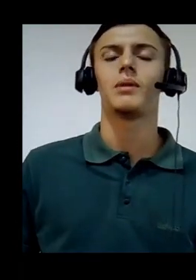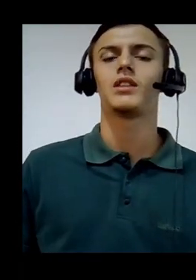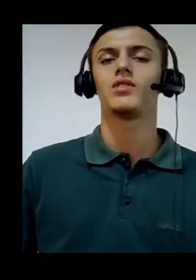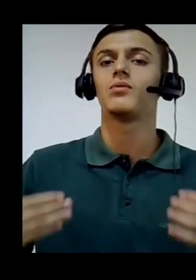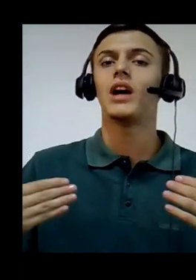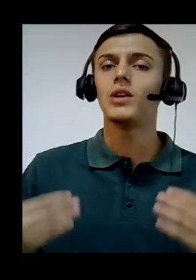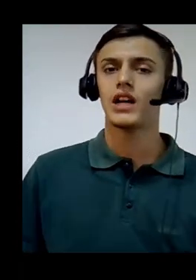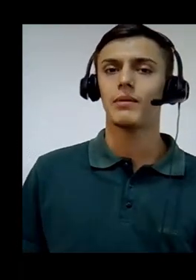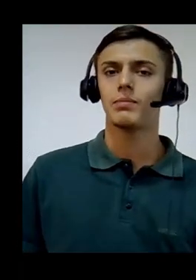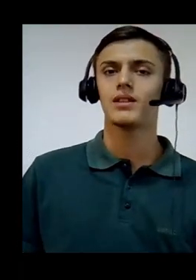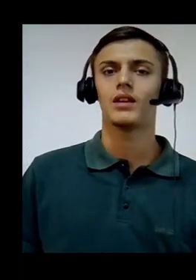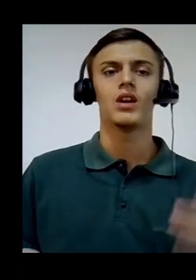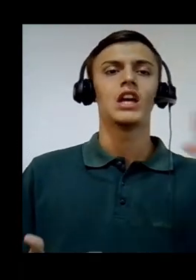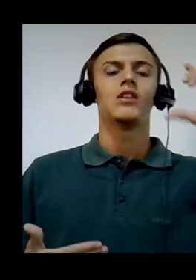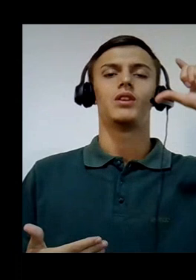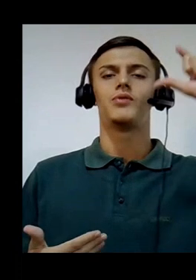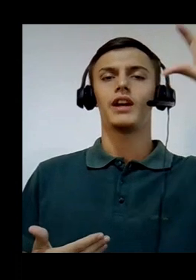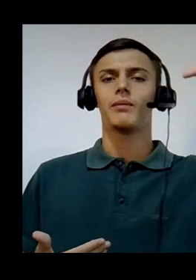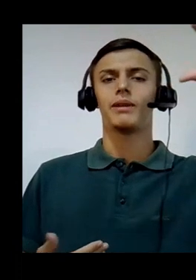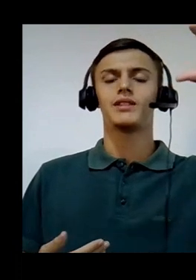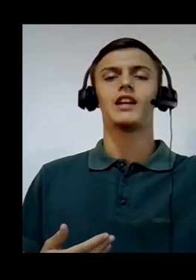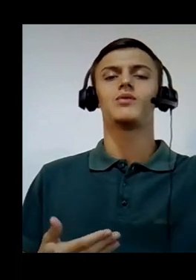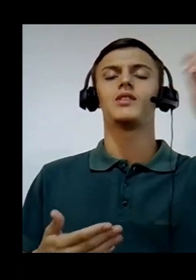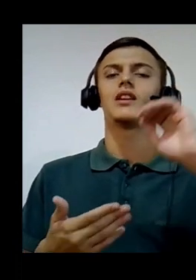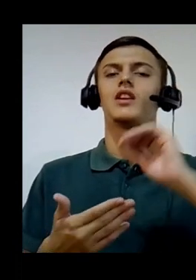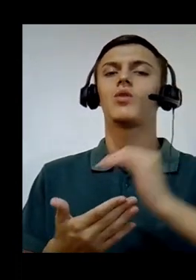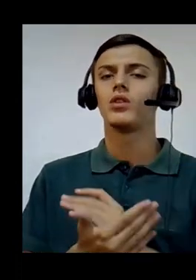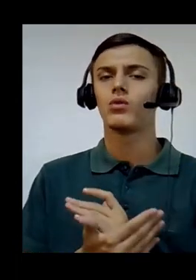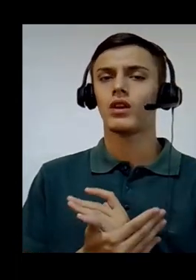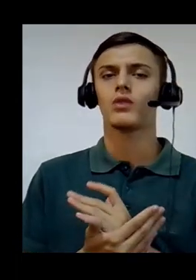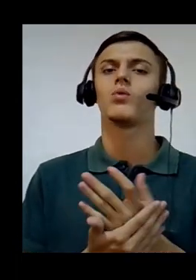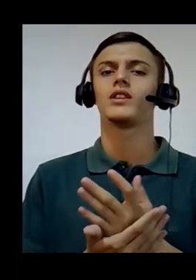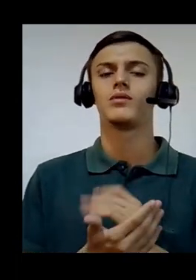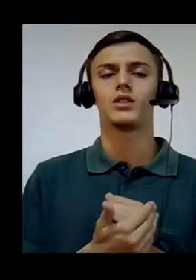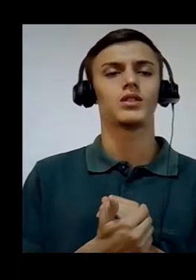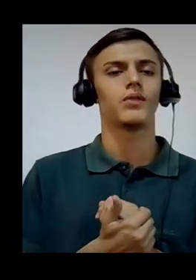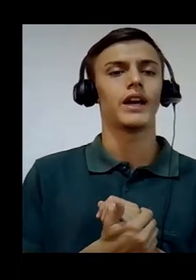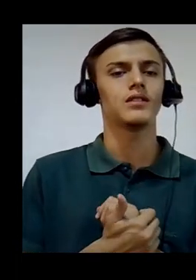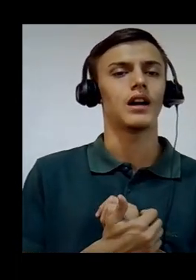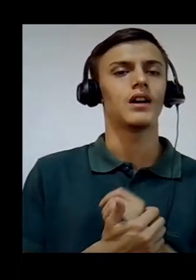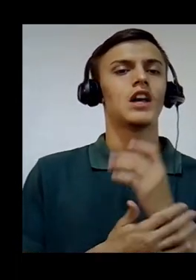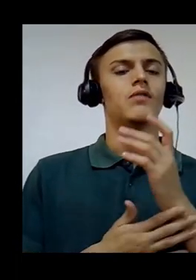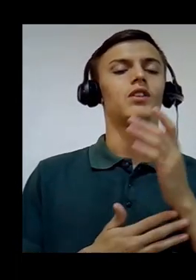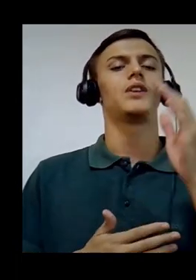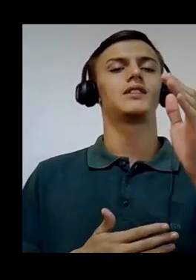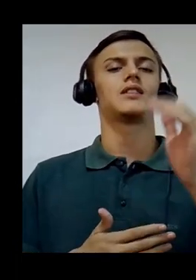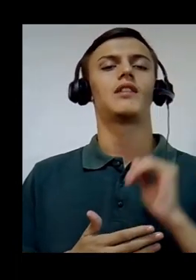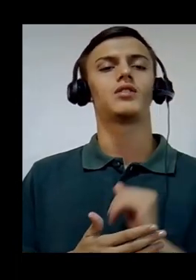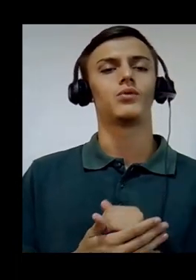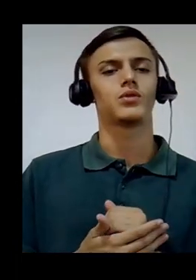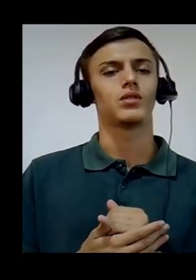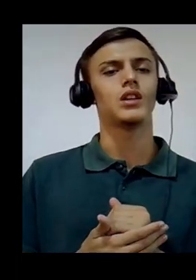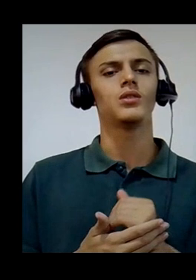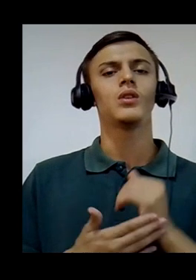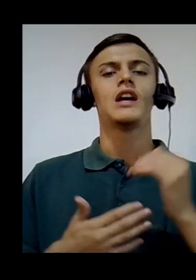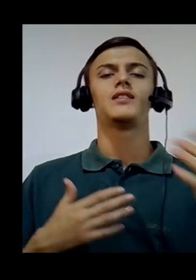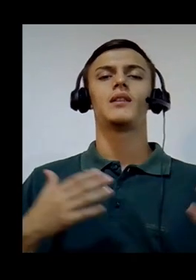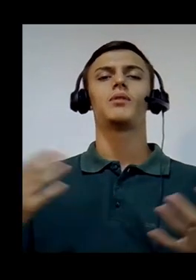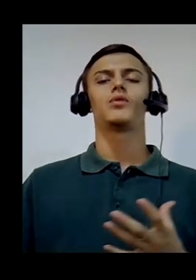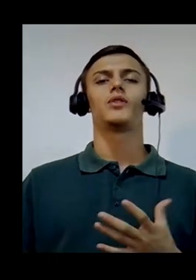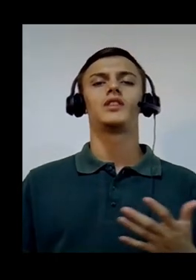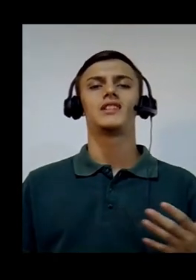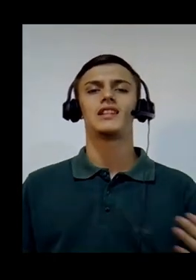com uma caixa de ferramenta, você vai ficar mais pesado. Verifica a capacidade, vê se está de acordo com a atividade que você vai realizar. Verifica se as travas estão